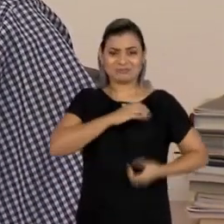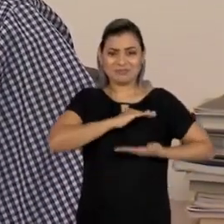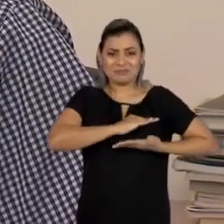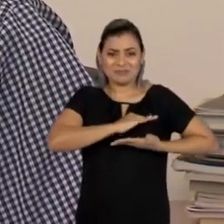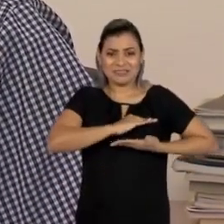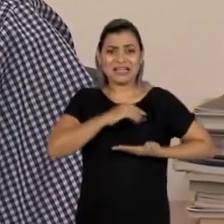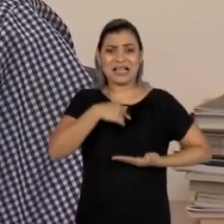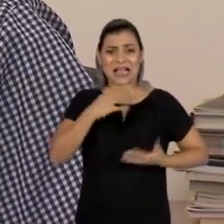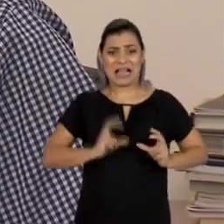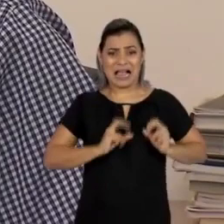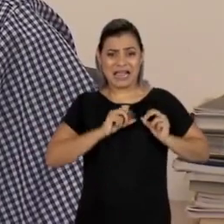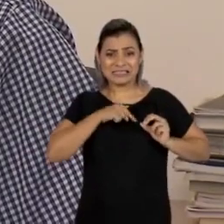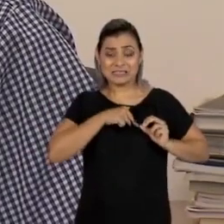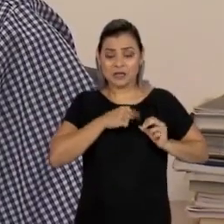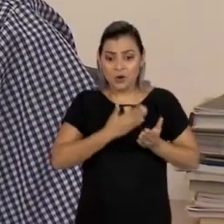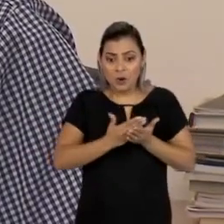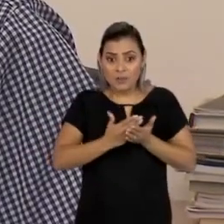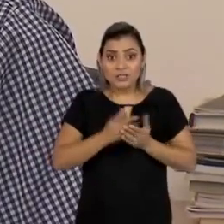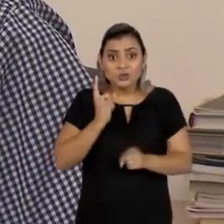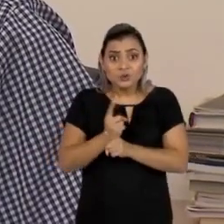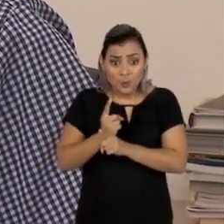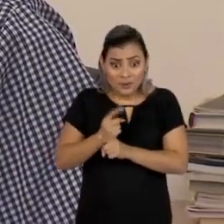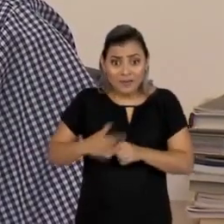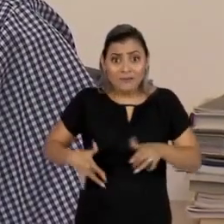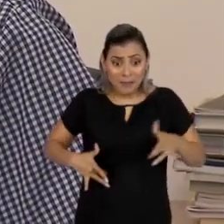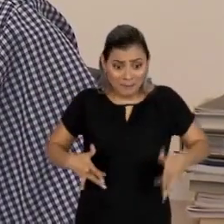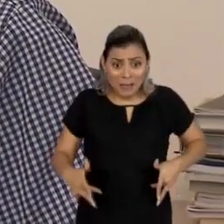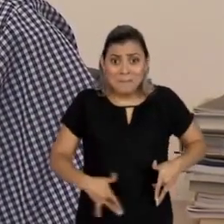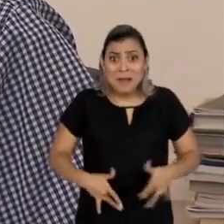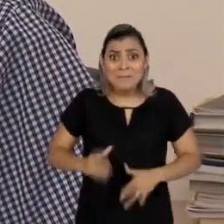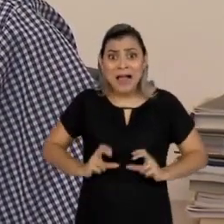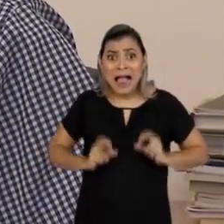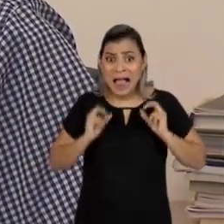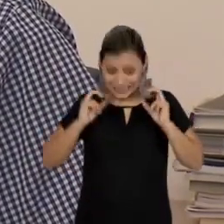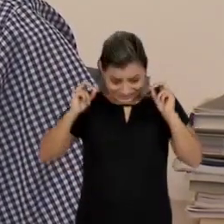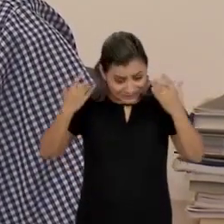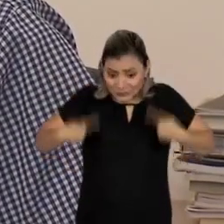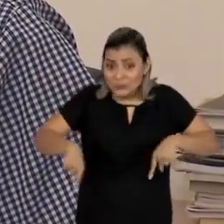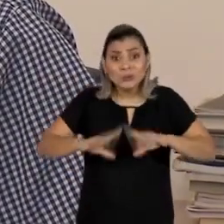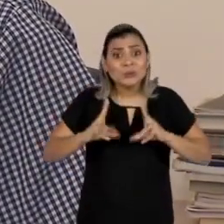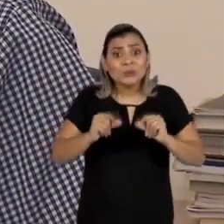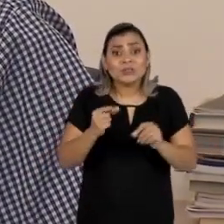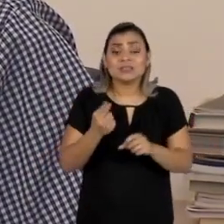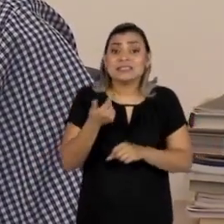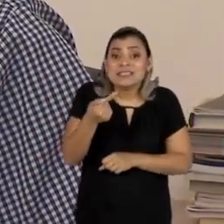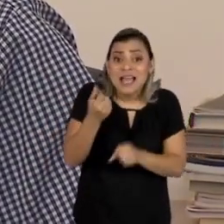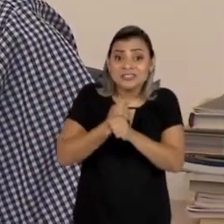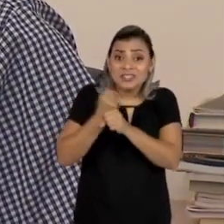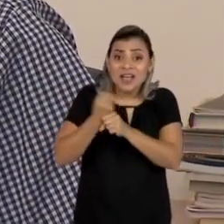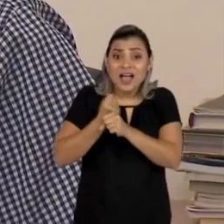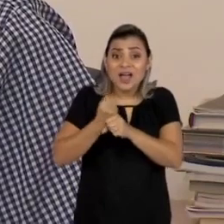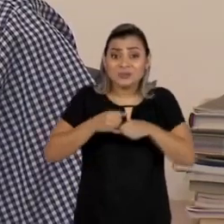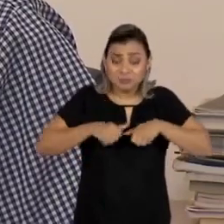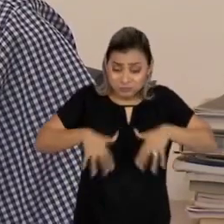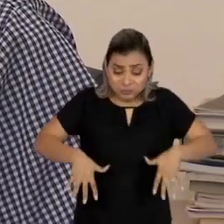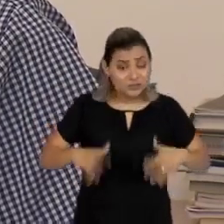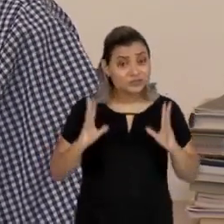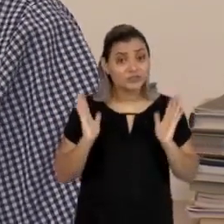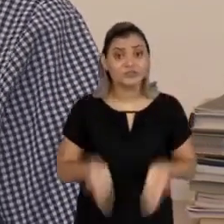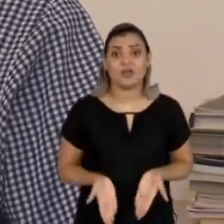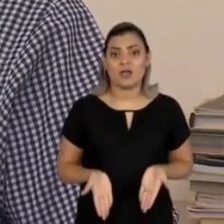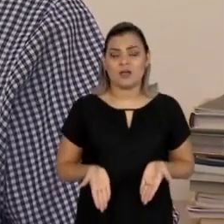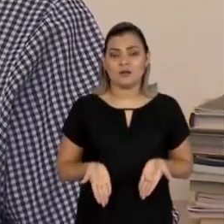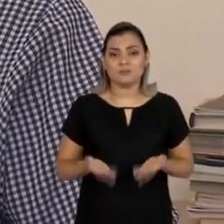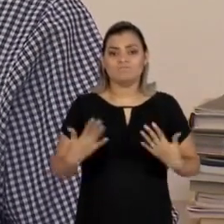e começa a descobrir metástases depois de 5, 7 anos de neoplasia de próstata,